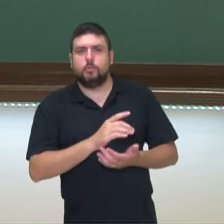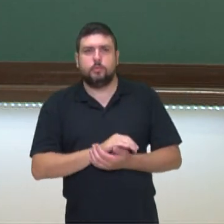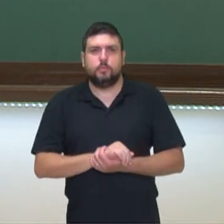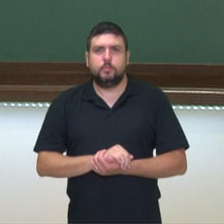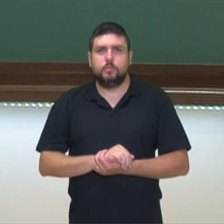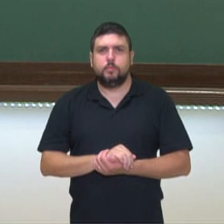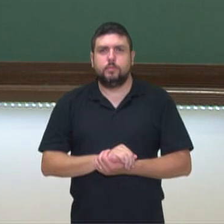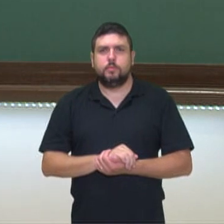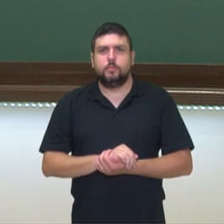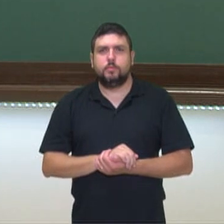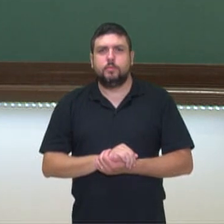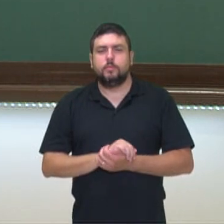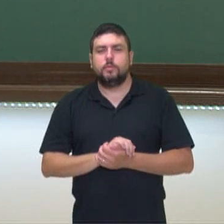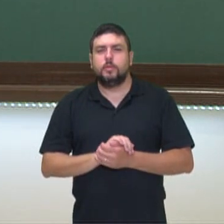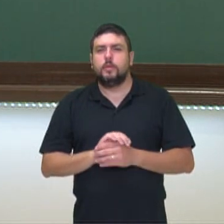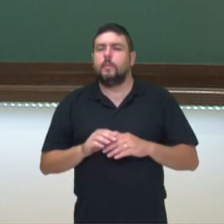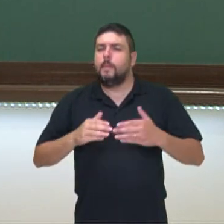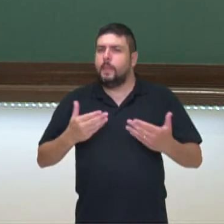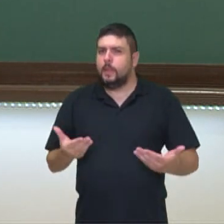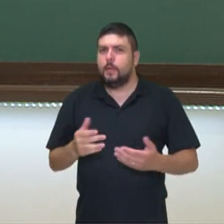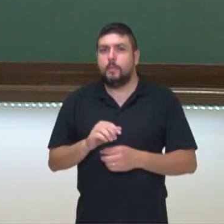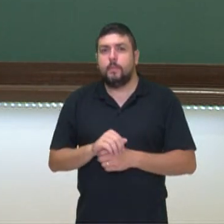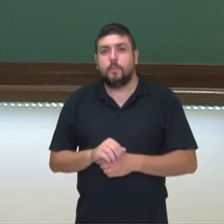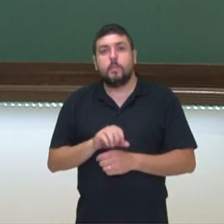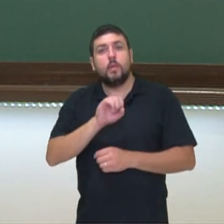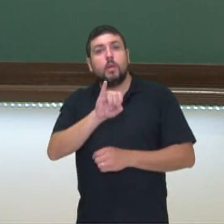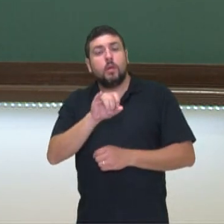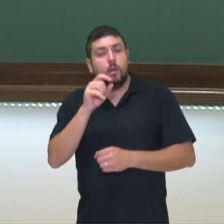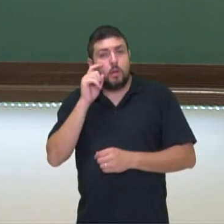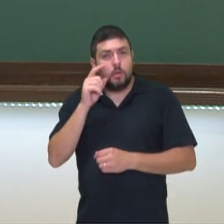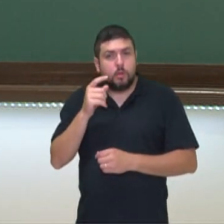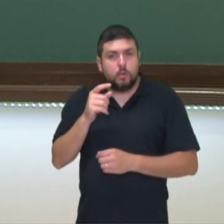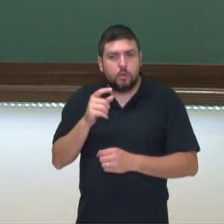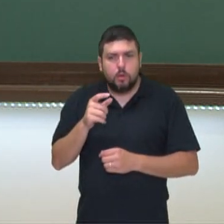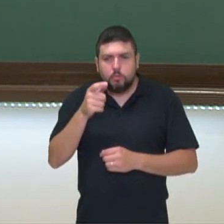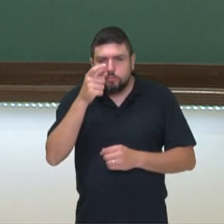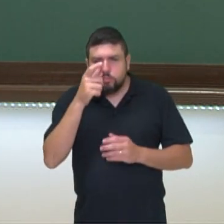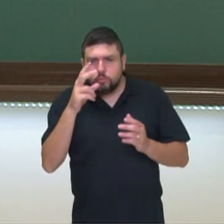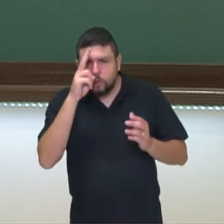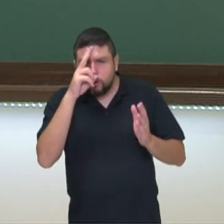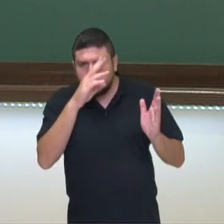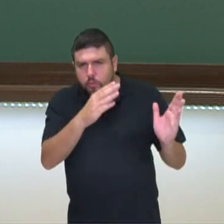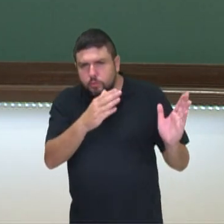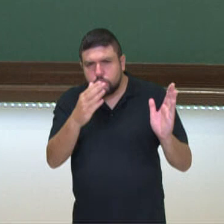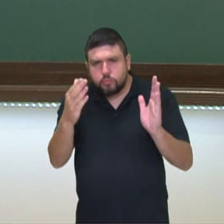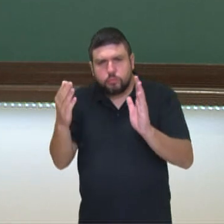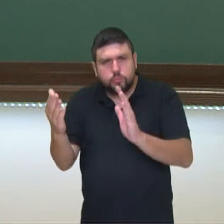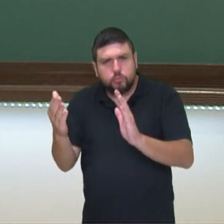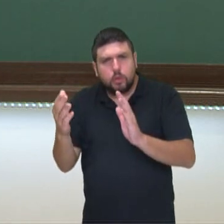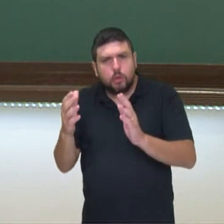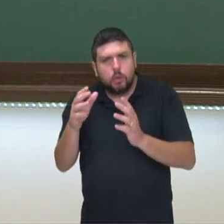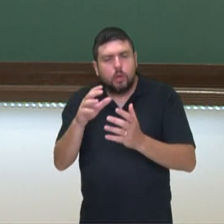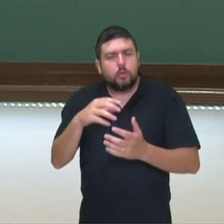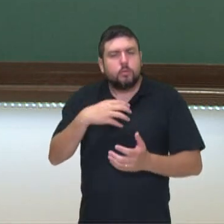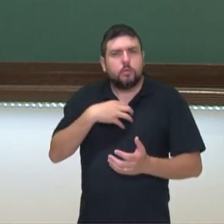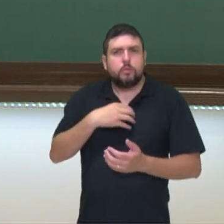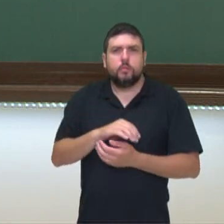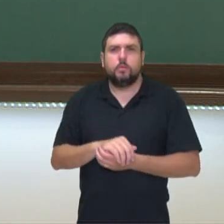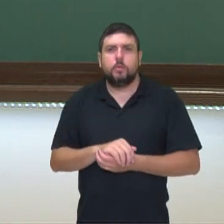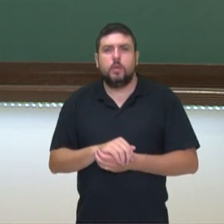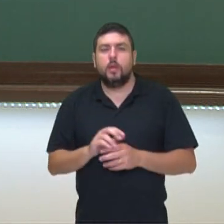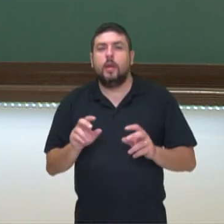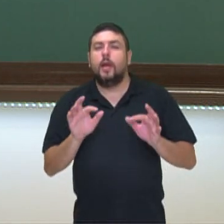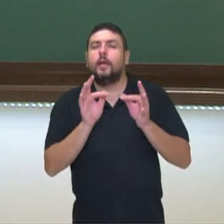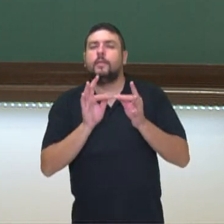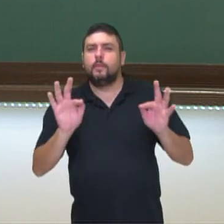literários. Então, se basear na história de outro faz parte, tanto que temos até um ditado, né? A vida